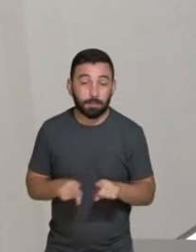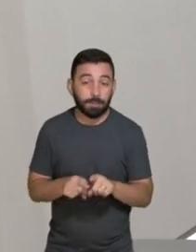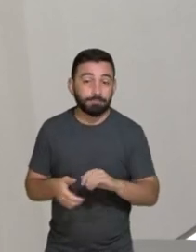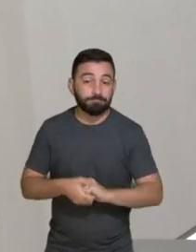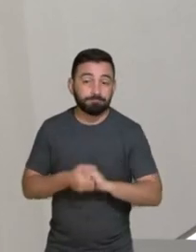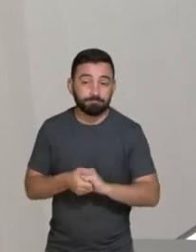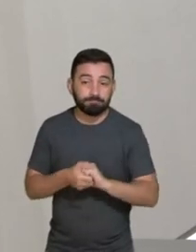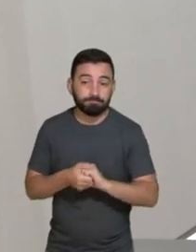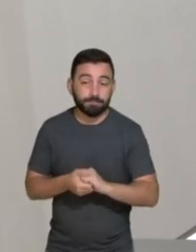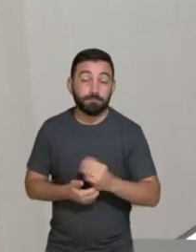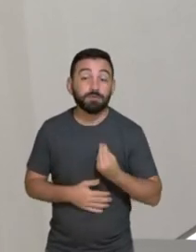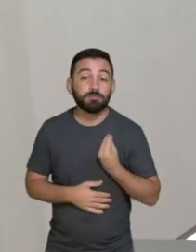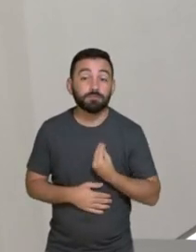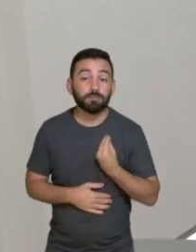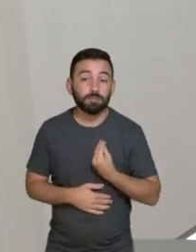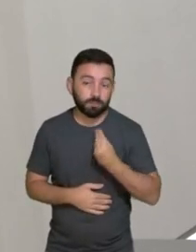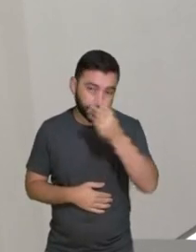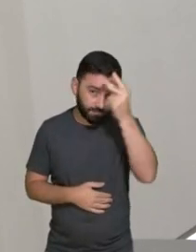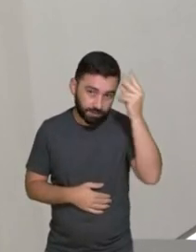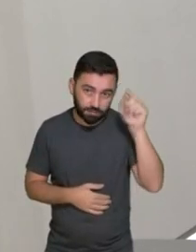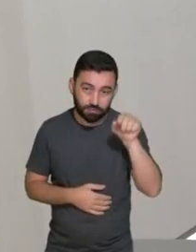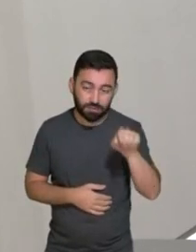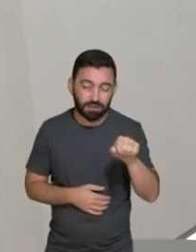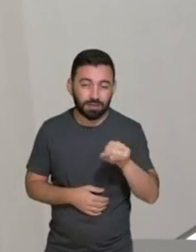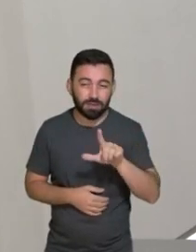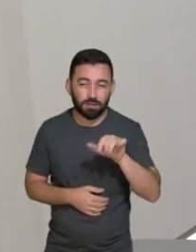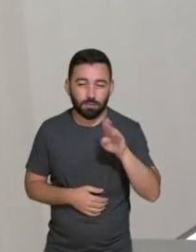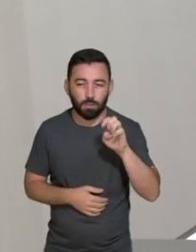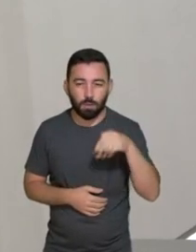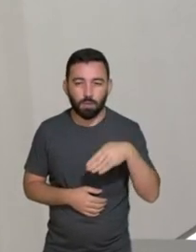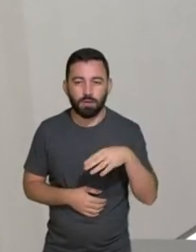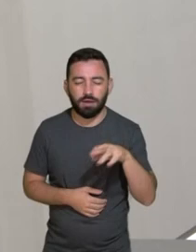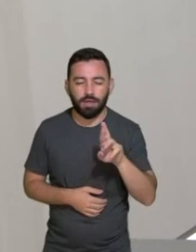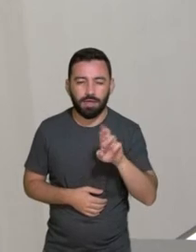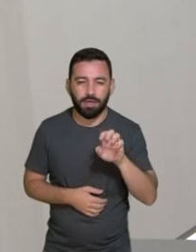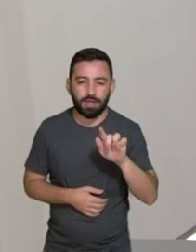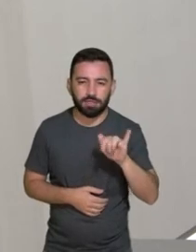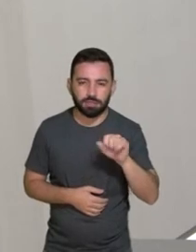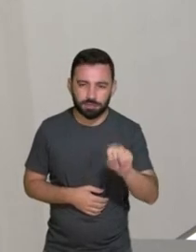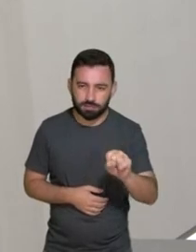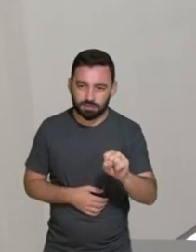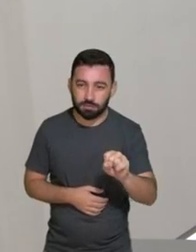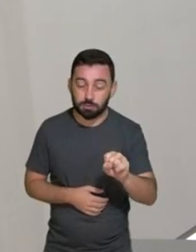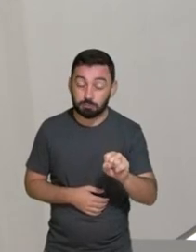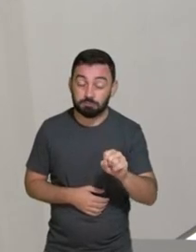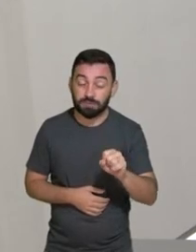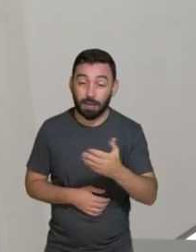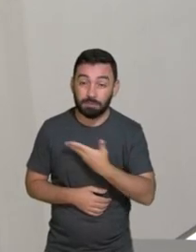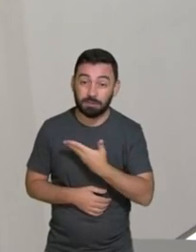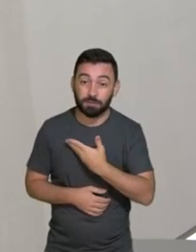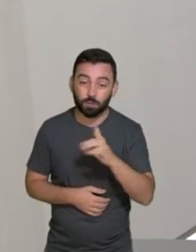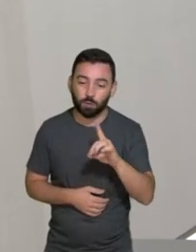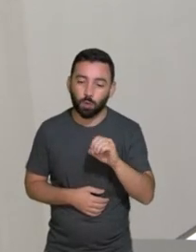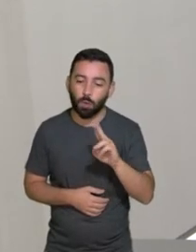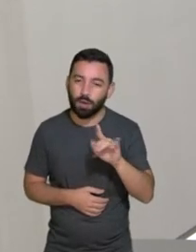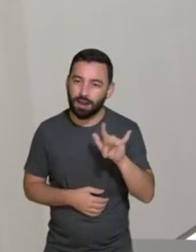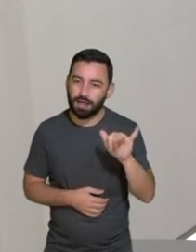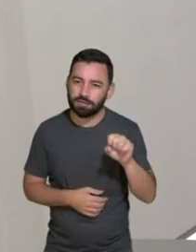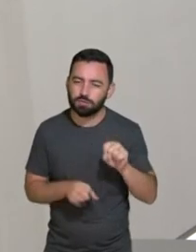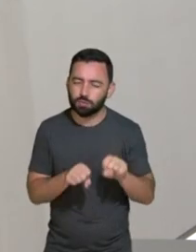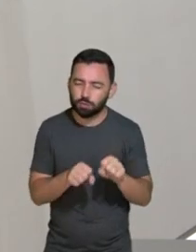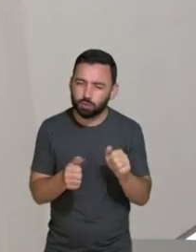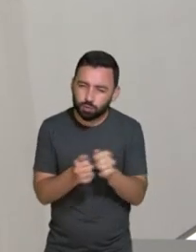a presença também do prefeito de Lebon Régis, nosso querido amigo Douglas Melo, juntamente com os vereadores do